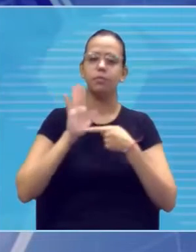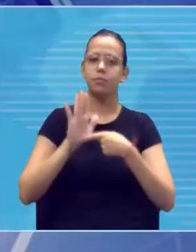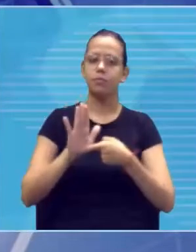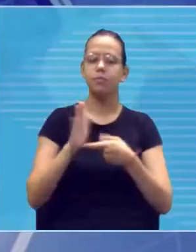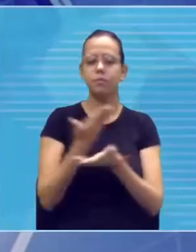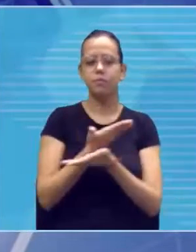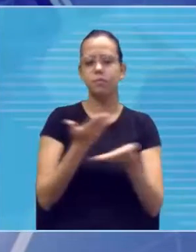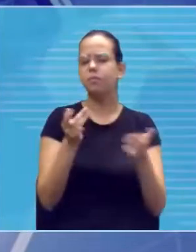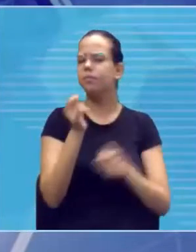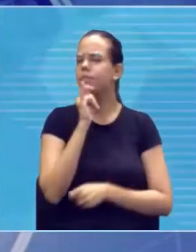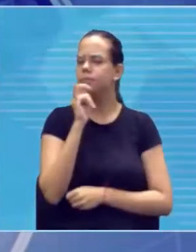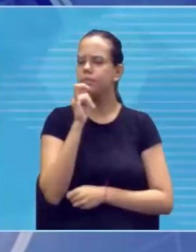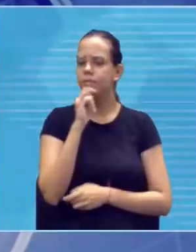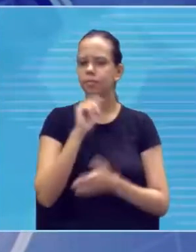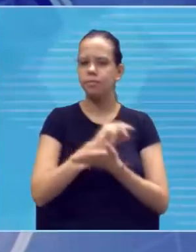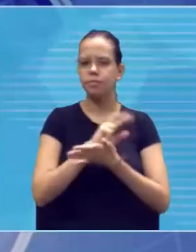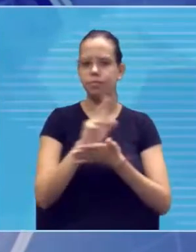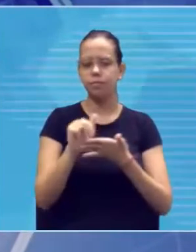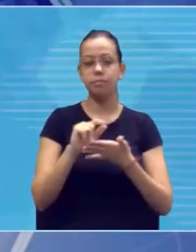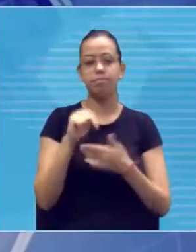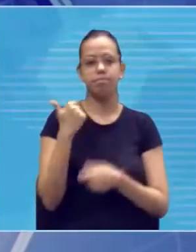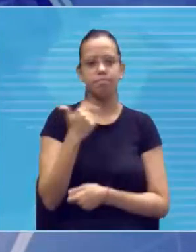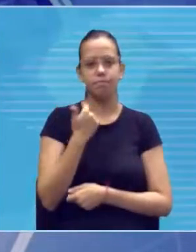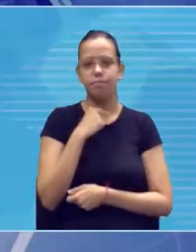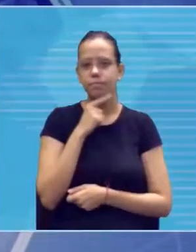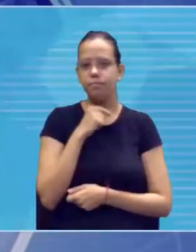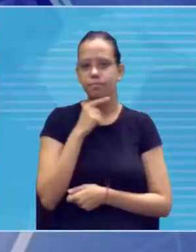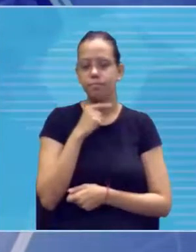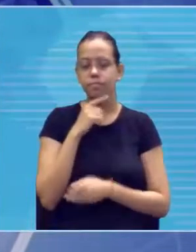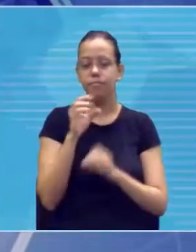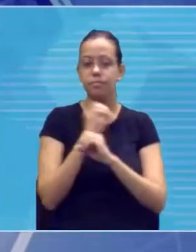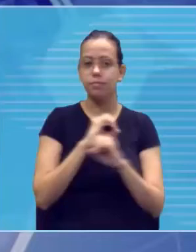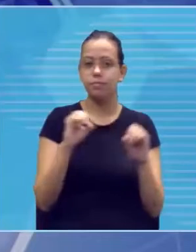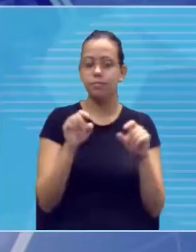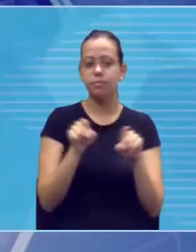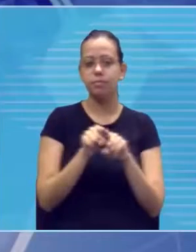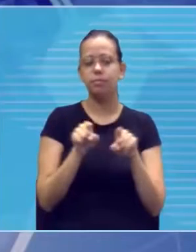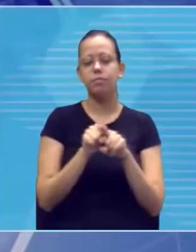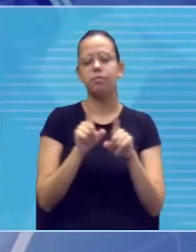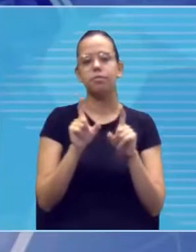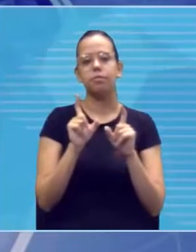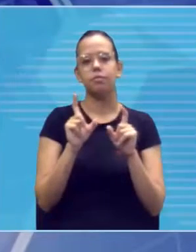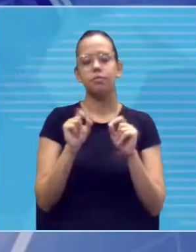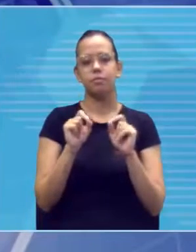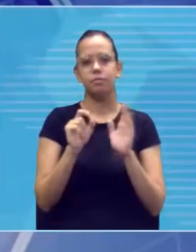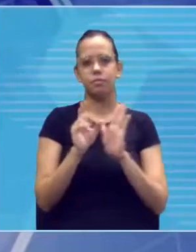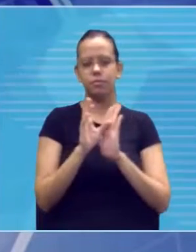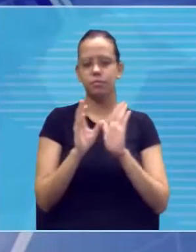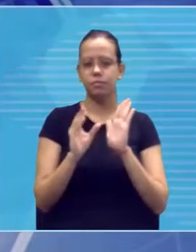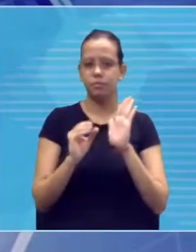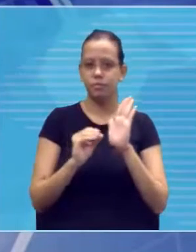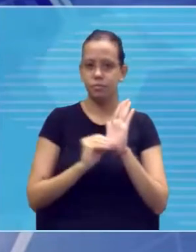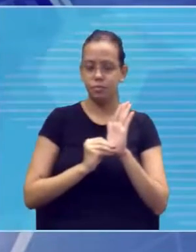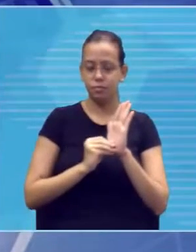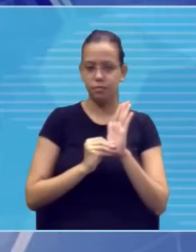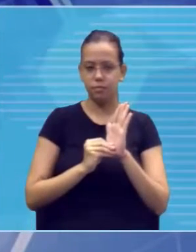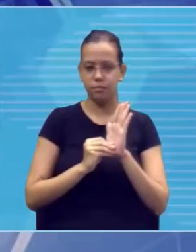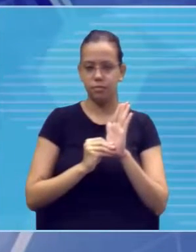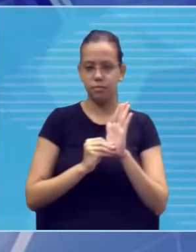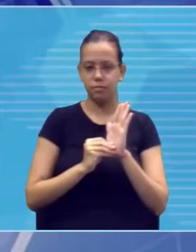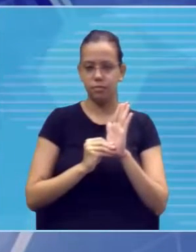muitos exemplos para a gente não ficar nenhuma dúvida e é claro vamos levar esse conteúdo com bastante